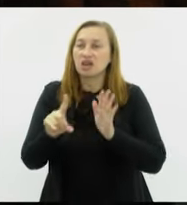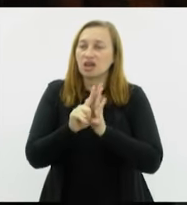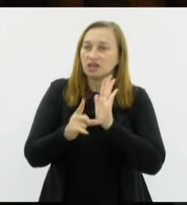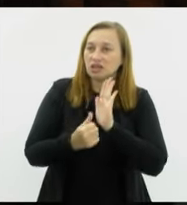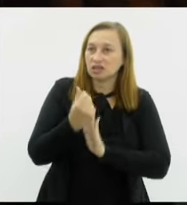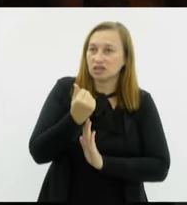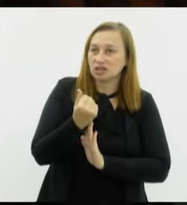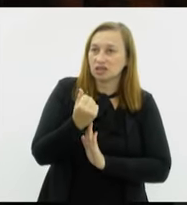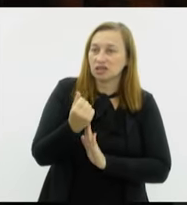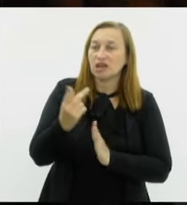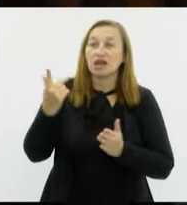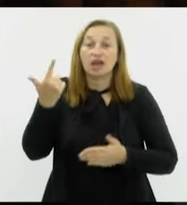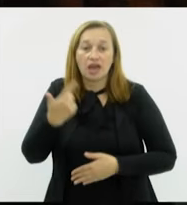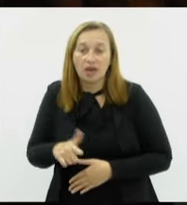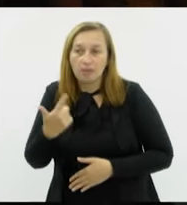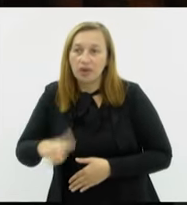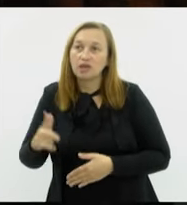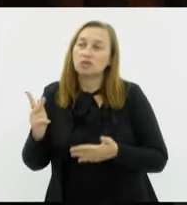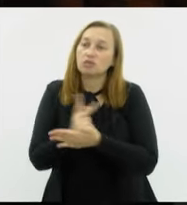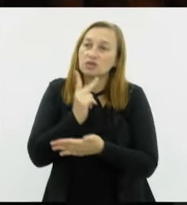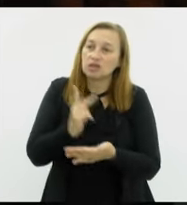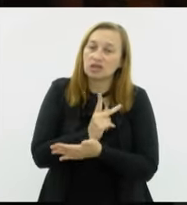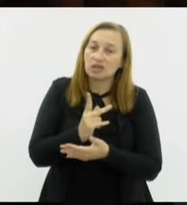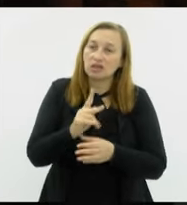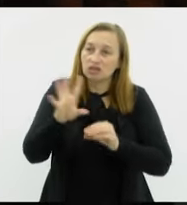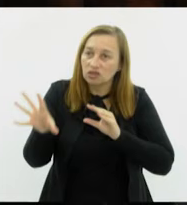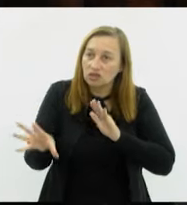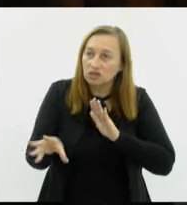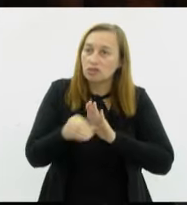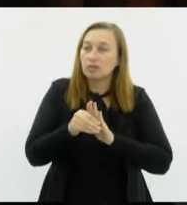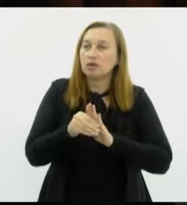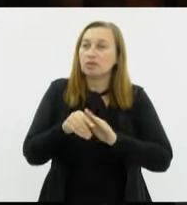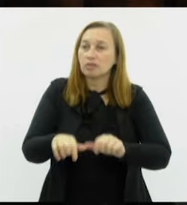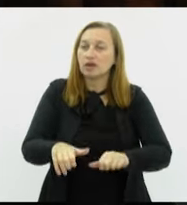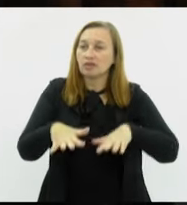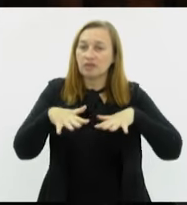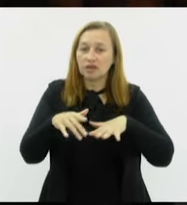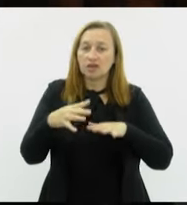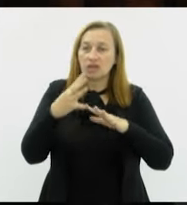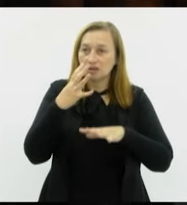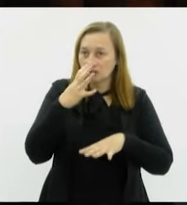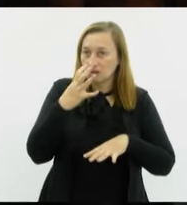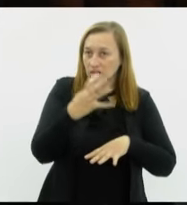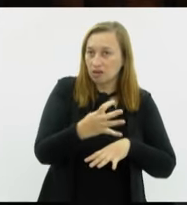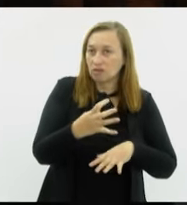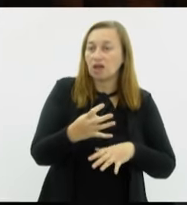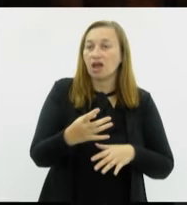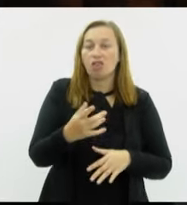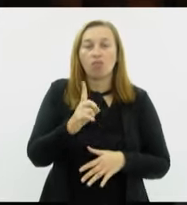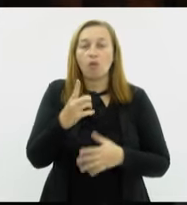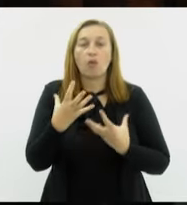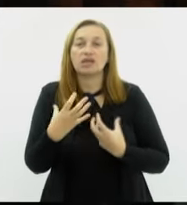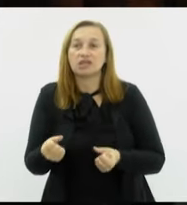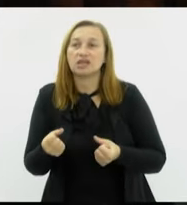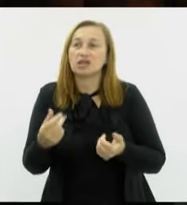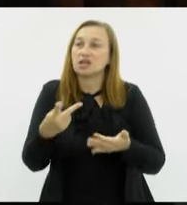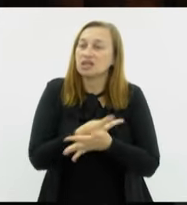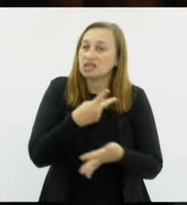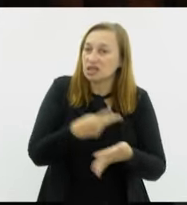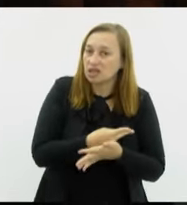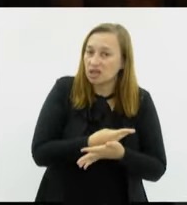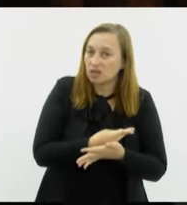emenda para corrigir essa distorção, mas nós temos que vir aqui no plenário denunciar que a gente não aceita que esse erro,